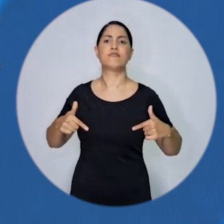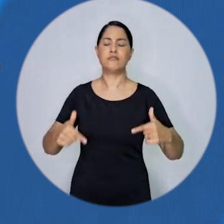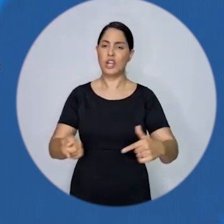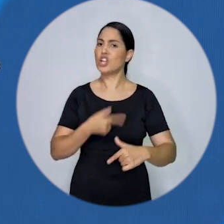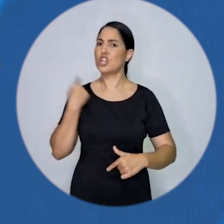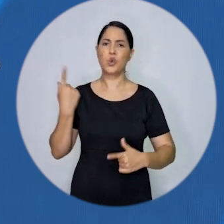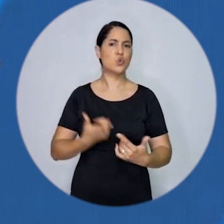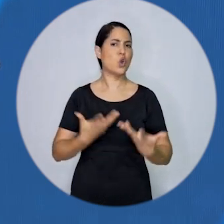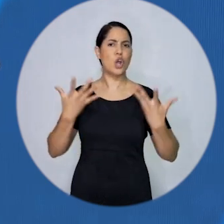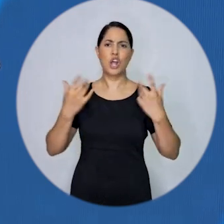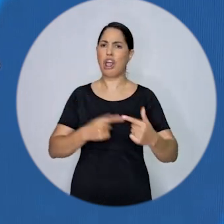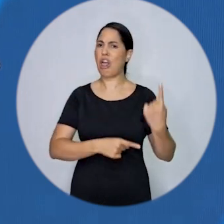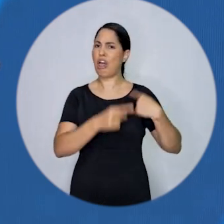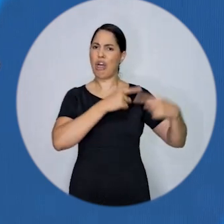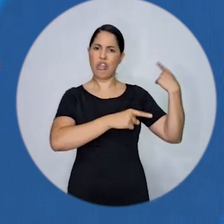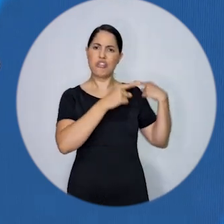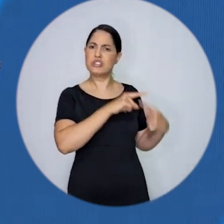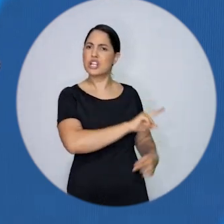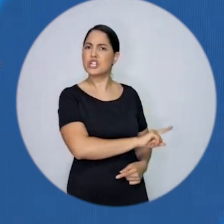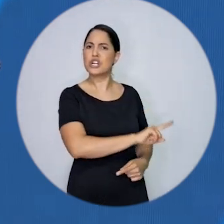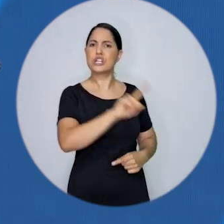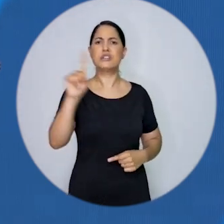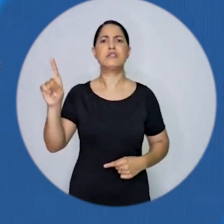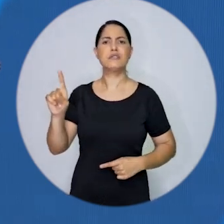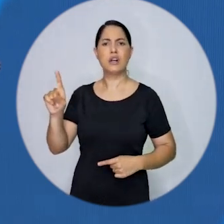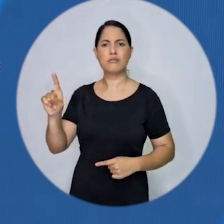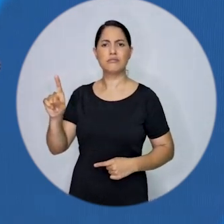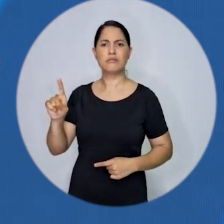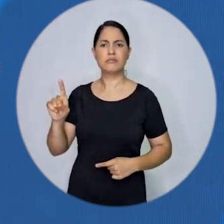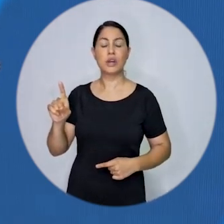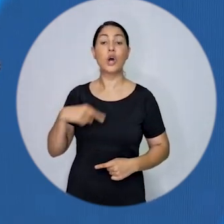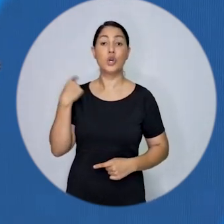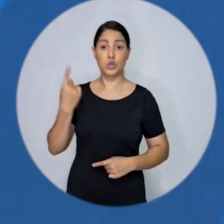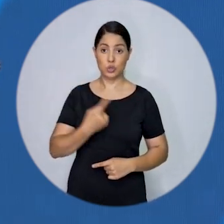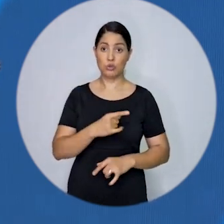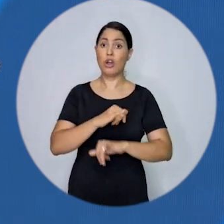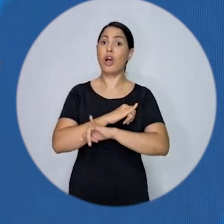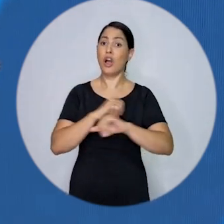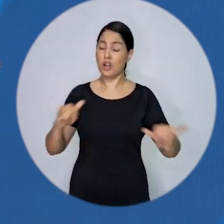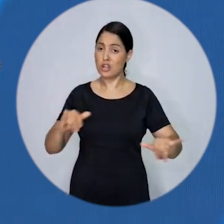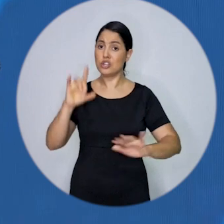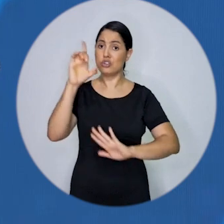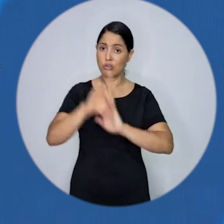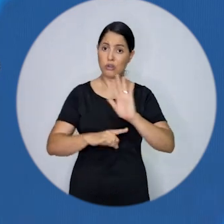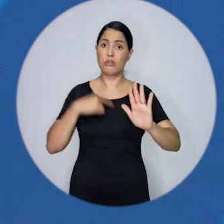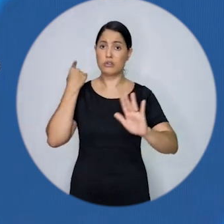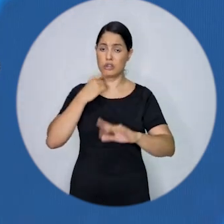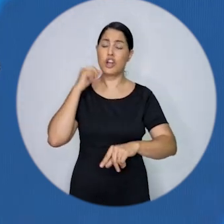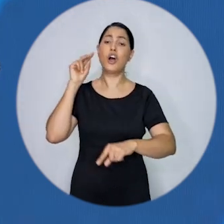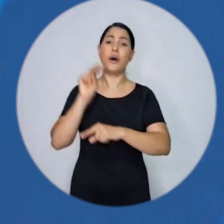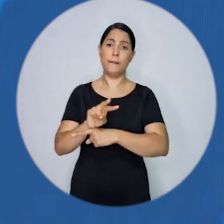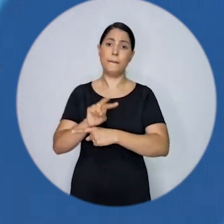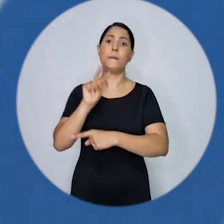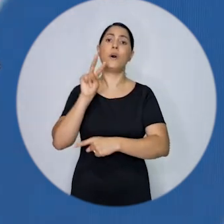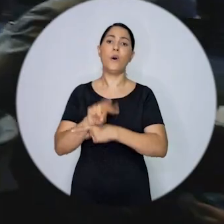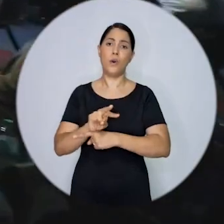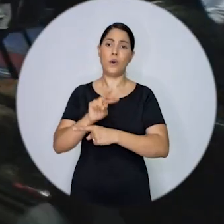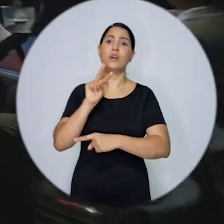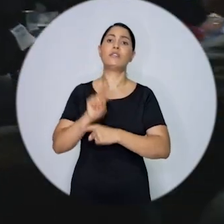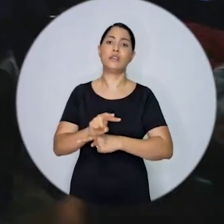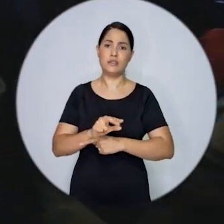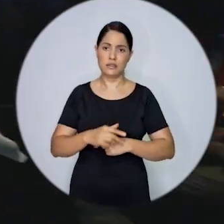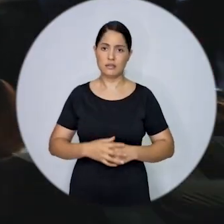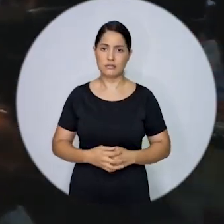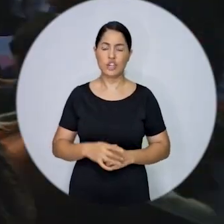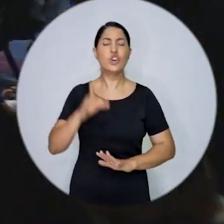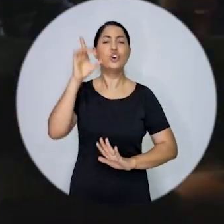isso, não admitiremos retrocessos. A proteção das prerrogativas.